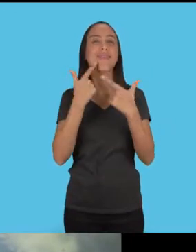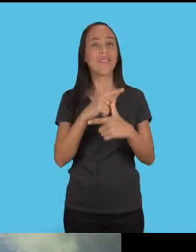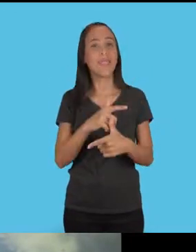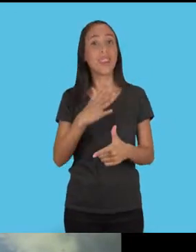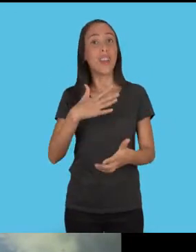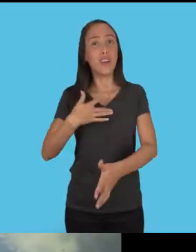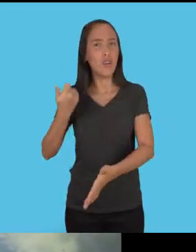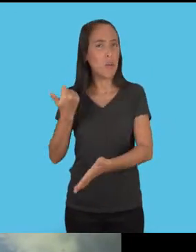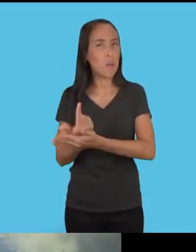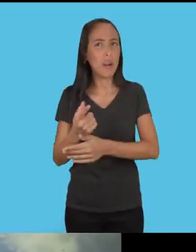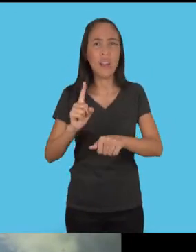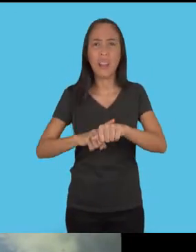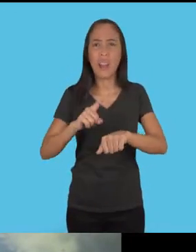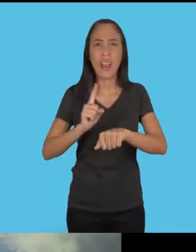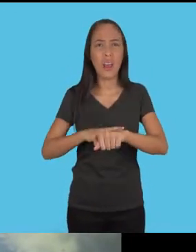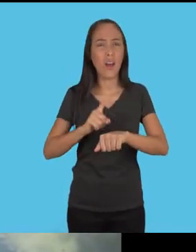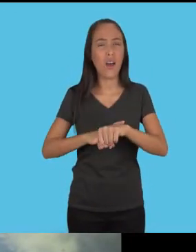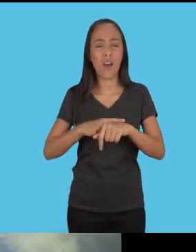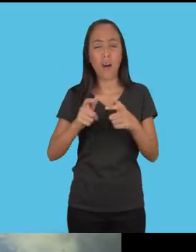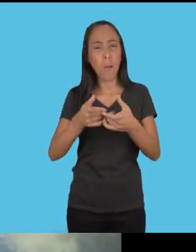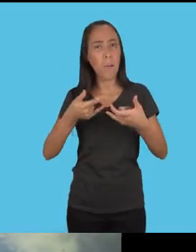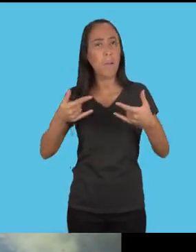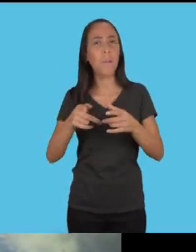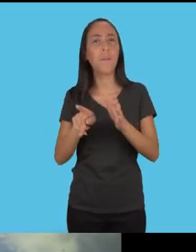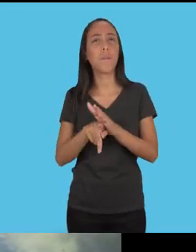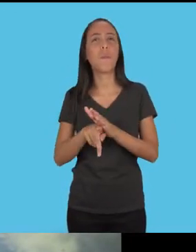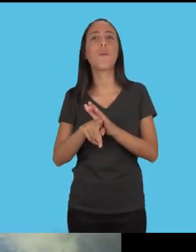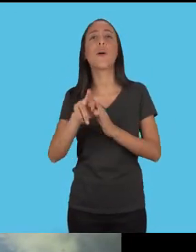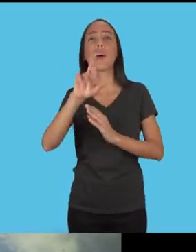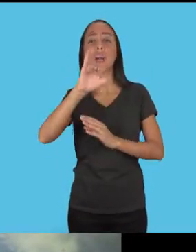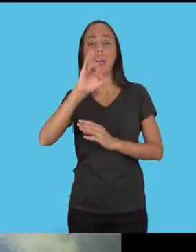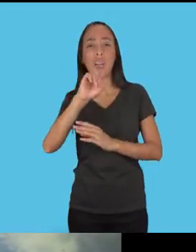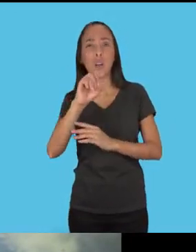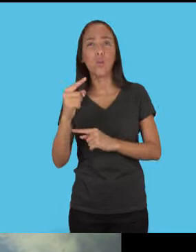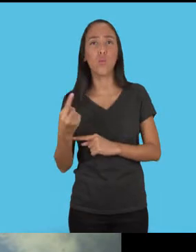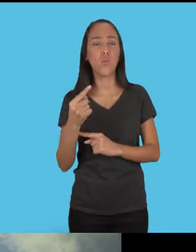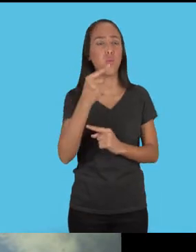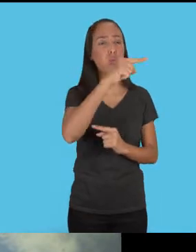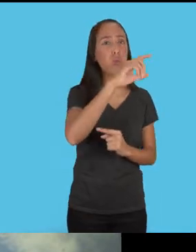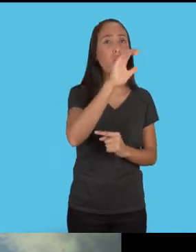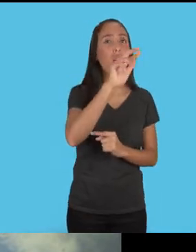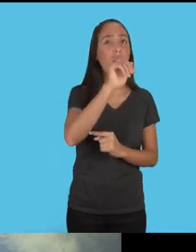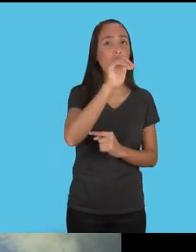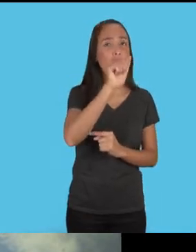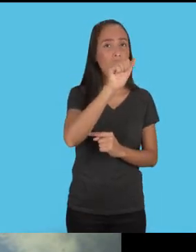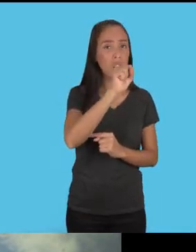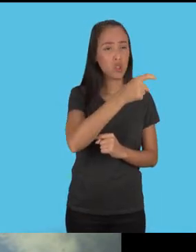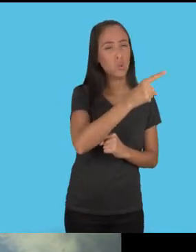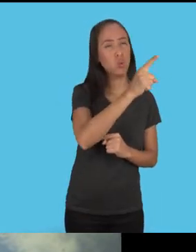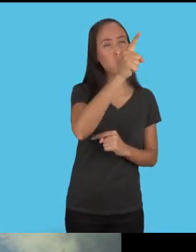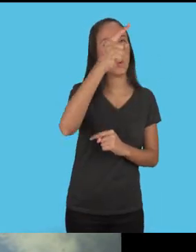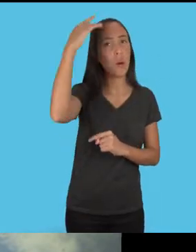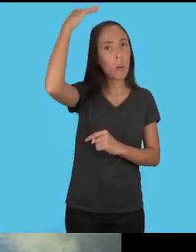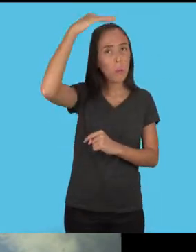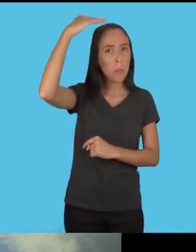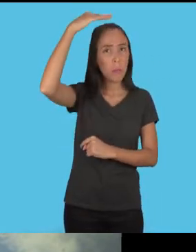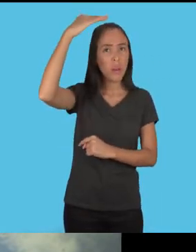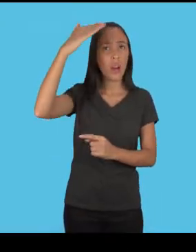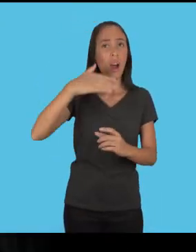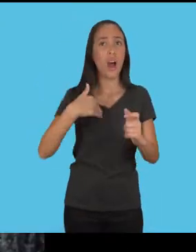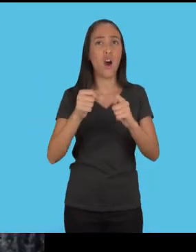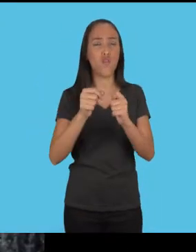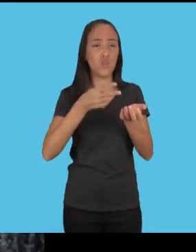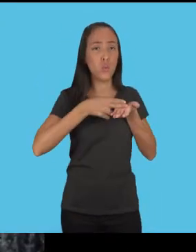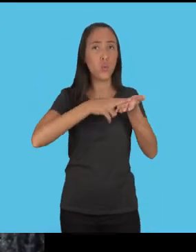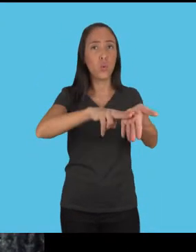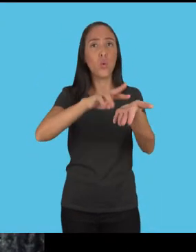Eu comprei uma passagem Rio, Caracas, México e mandei um telegrama para